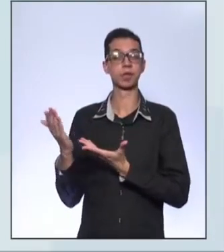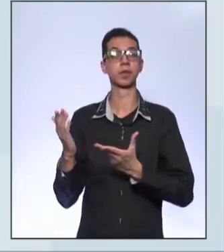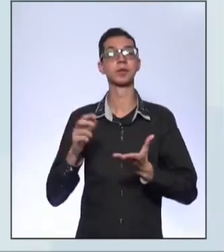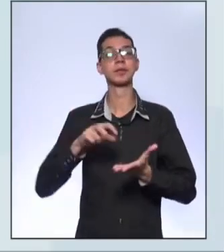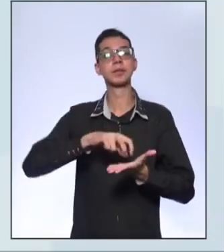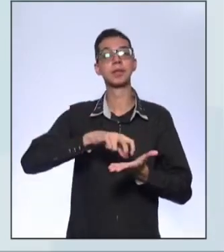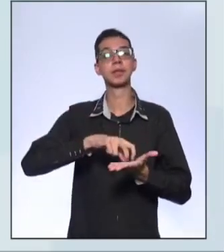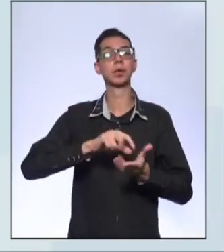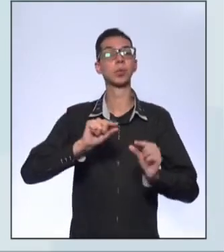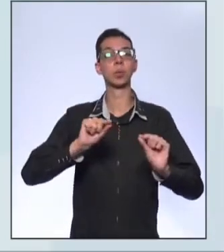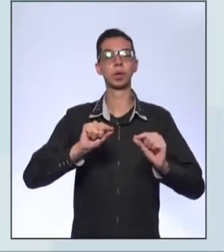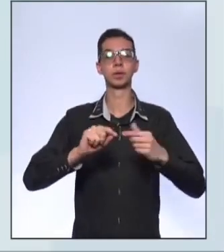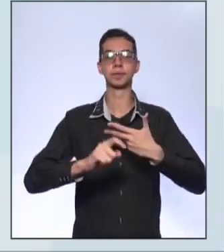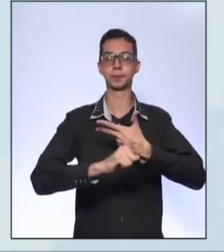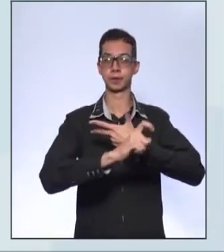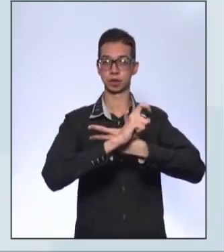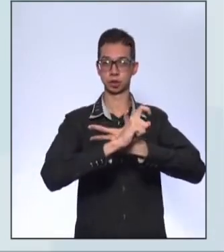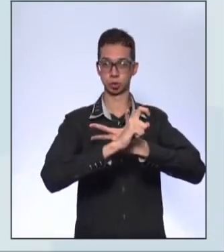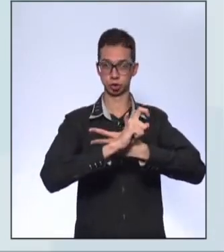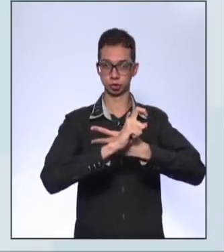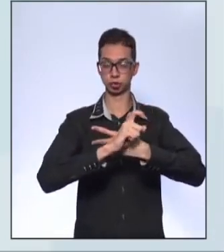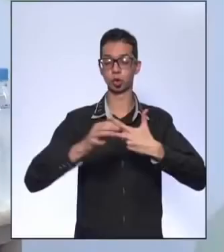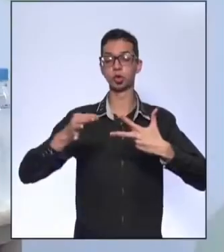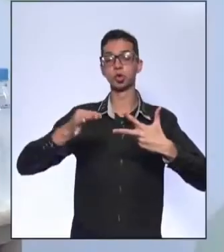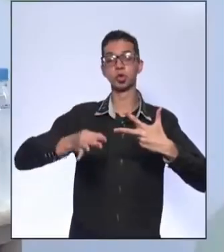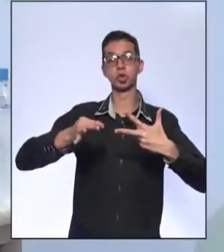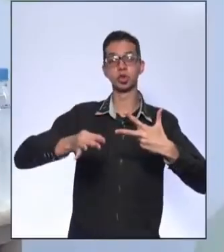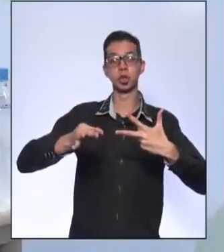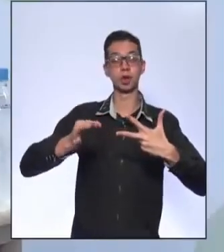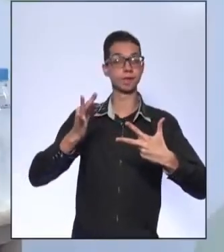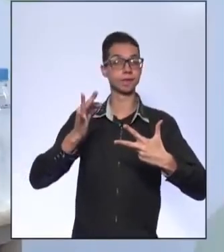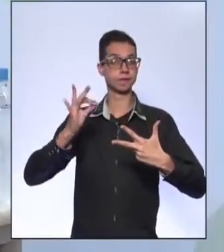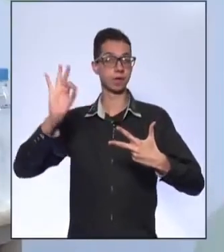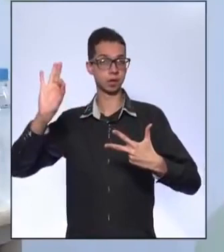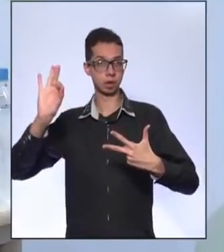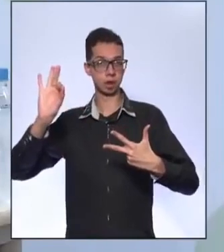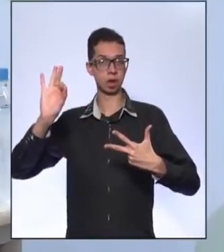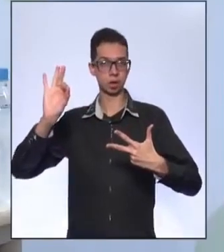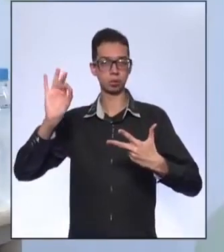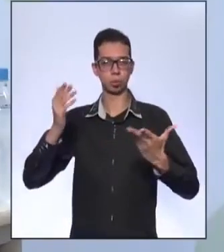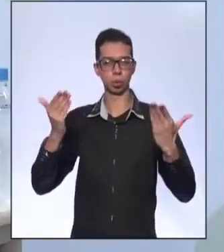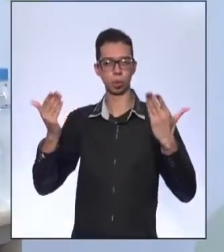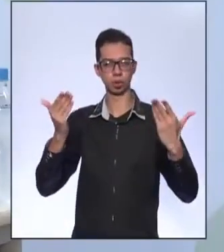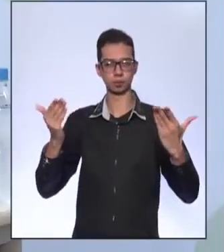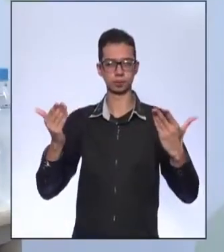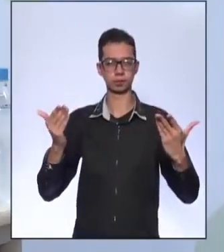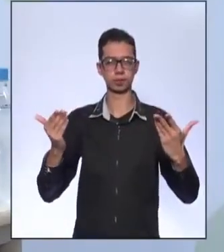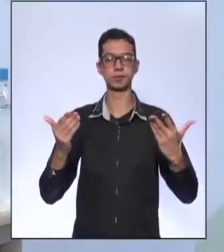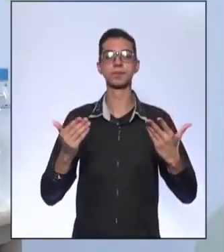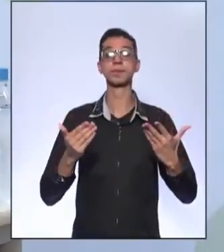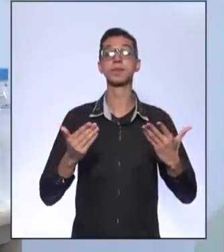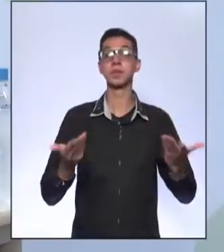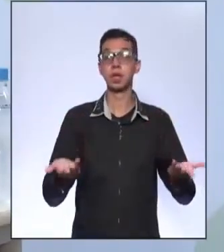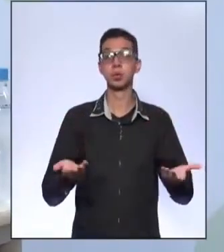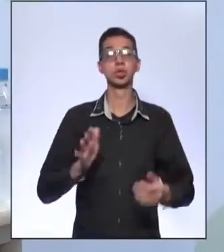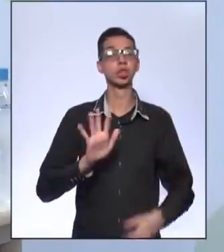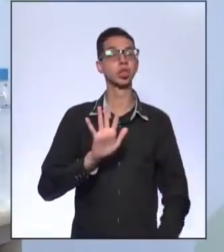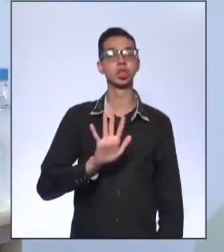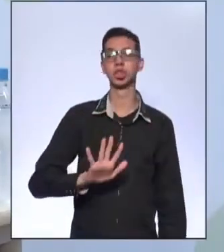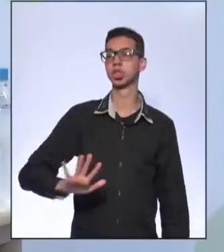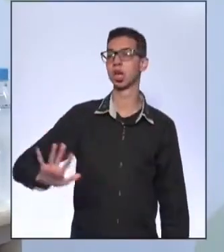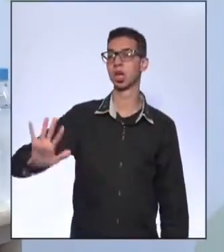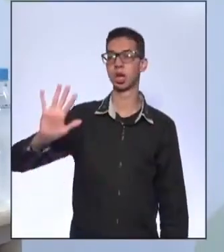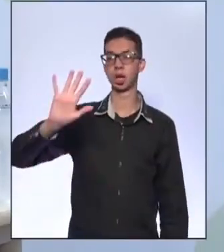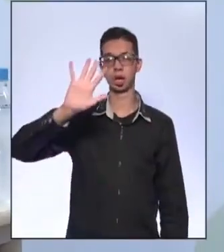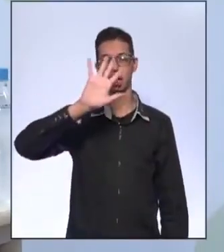Poder Executivo e do Judiciário no nível Federal tá então é um processo geral na qual a gente